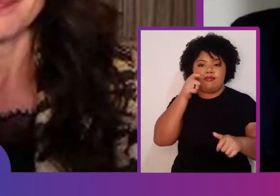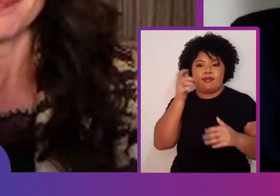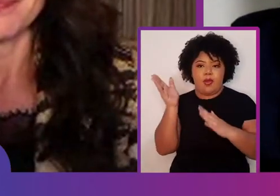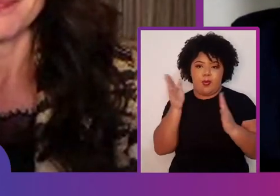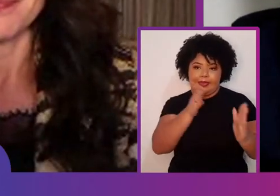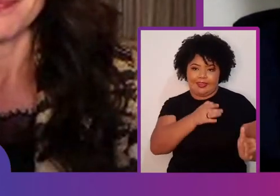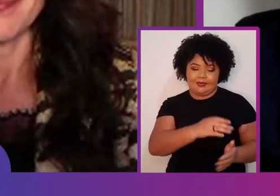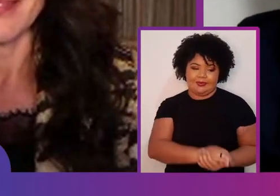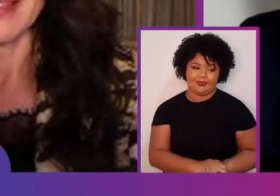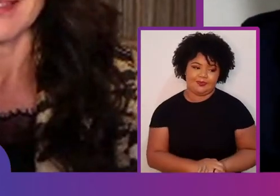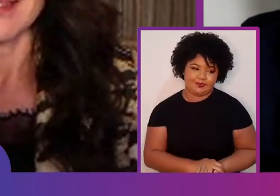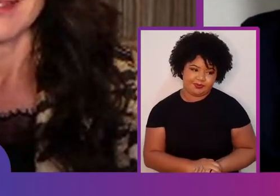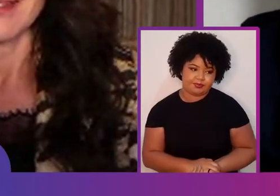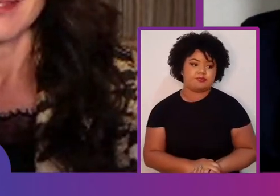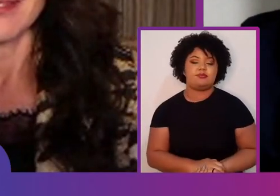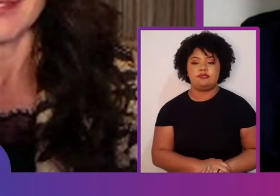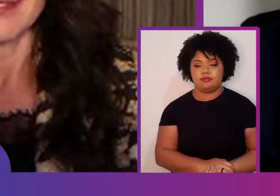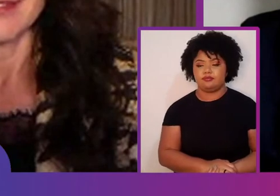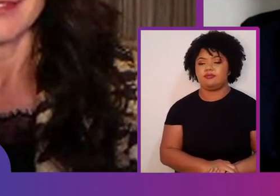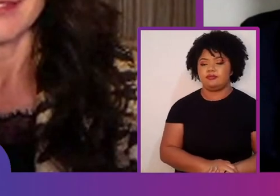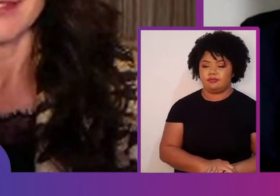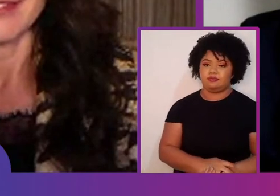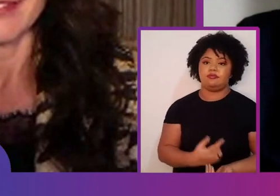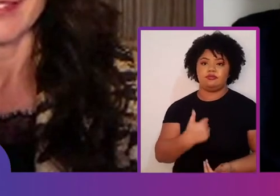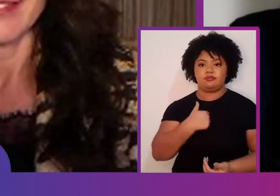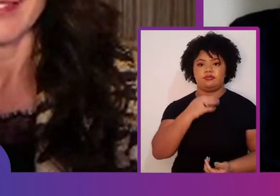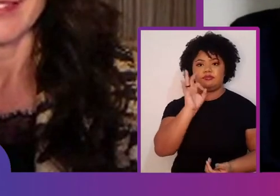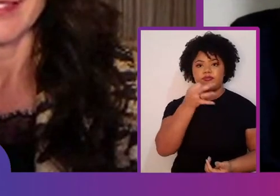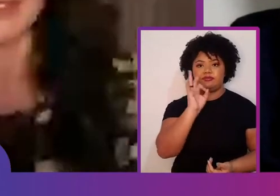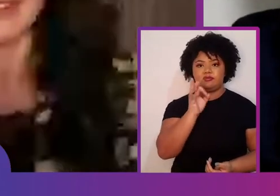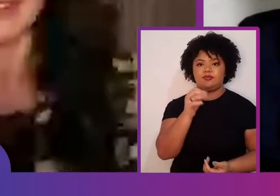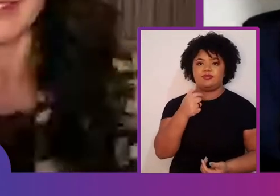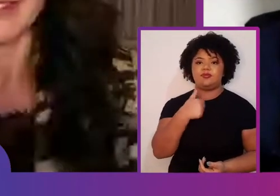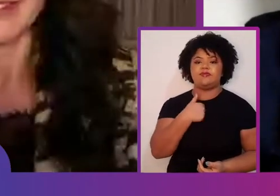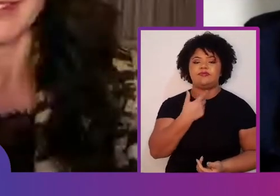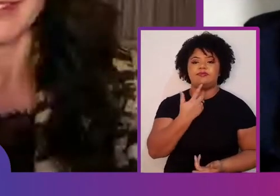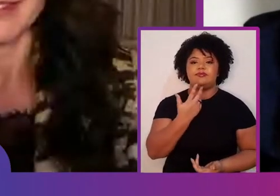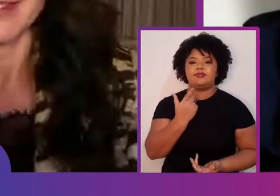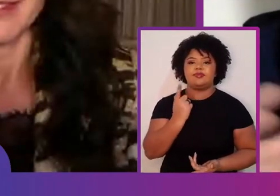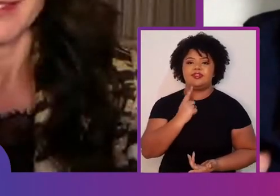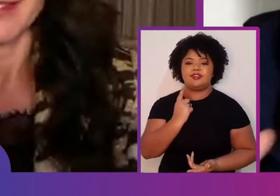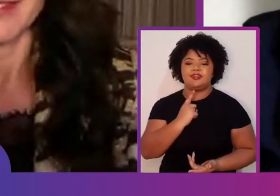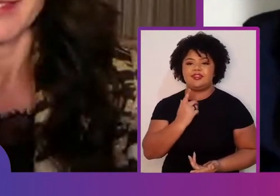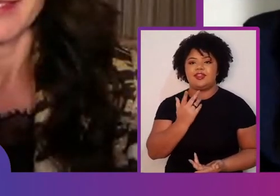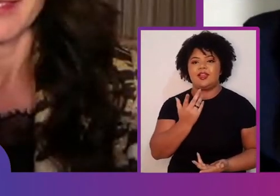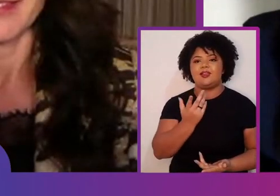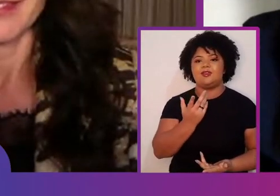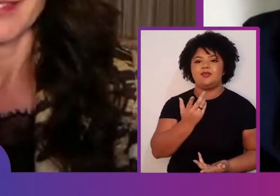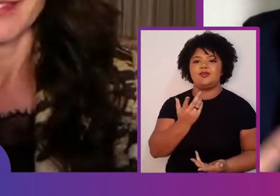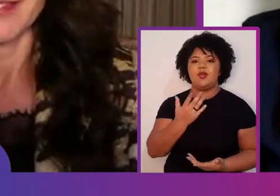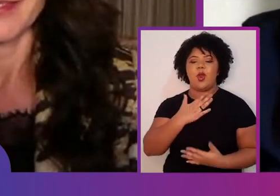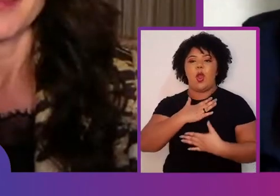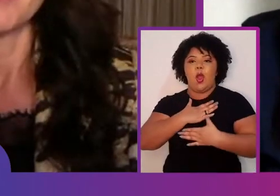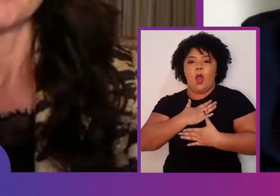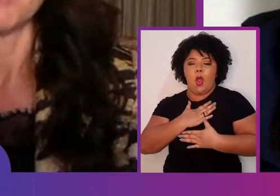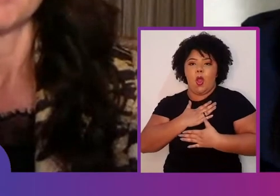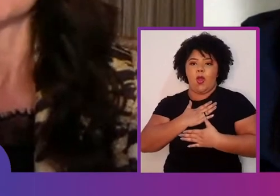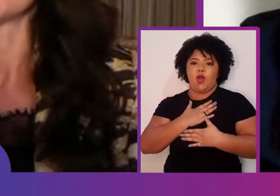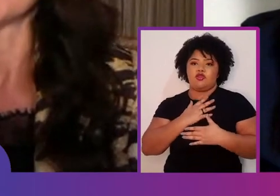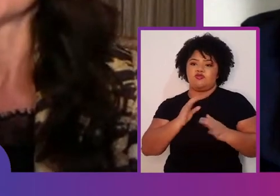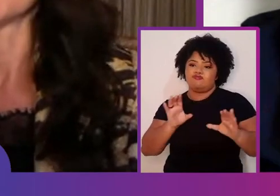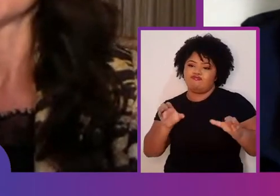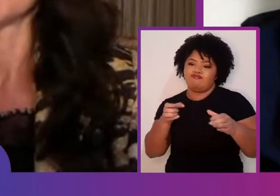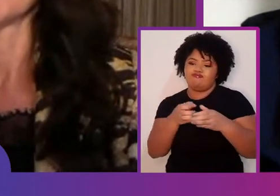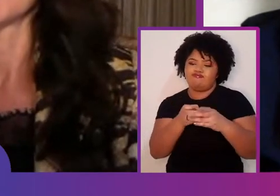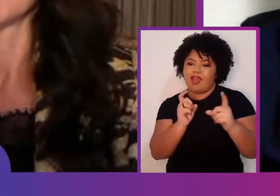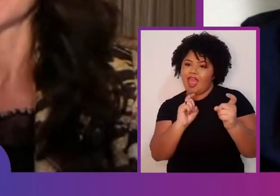Olha, eu realmente sou uma entusiasta de qualquer reunião de mulheres para